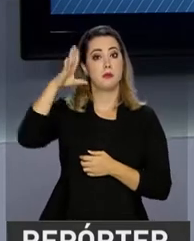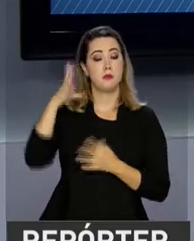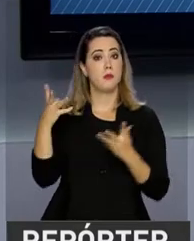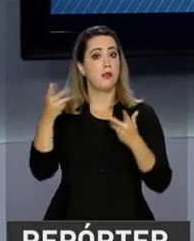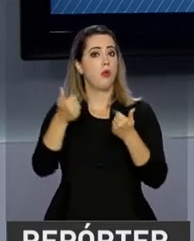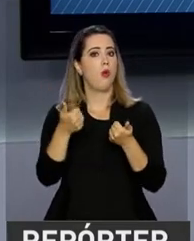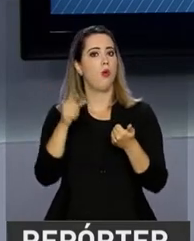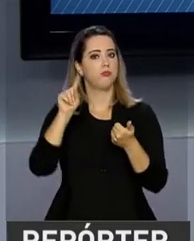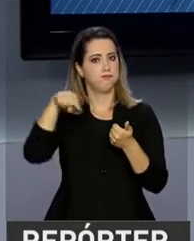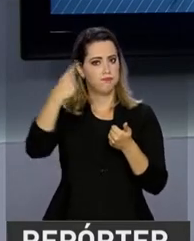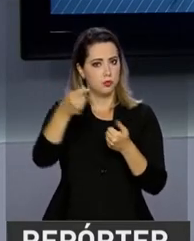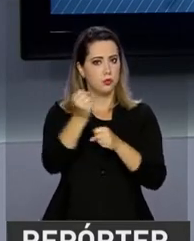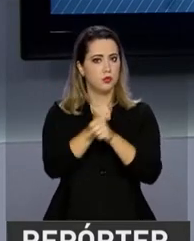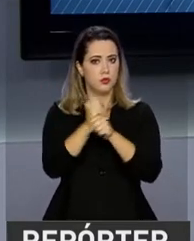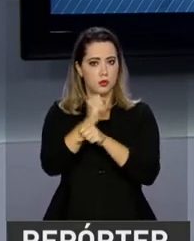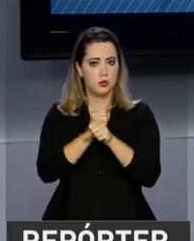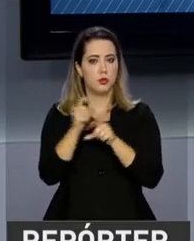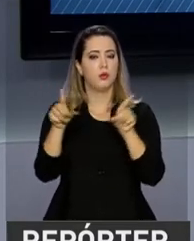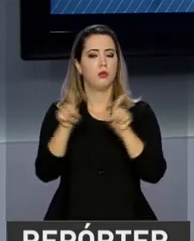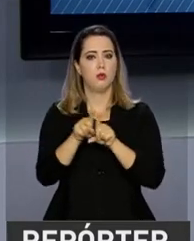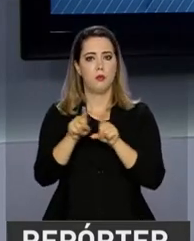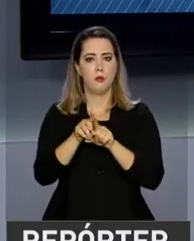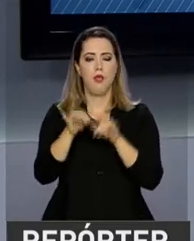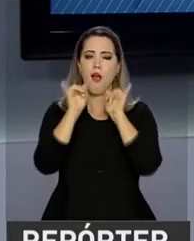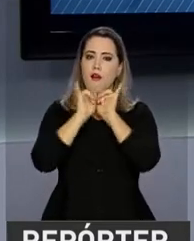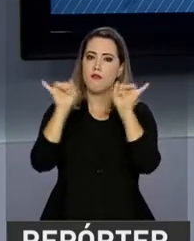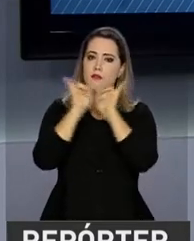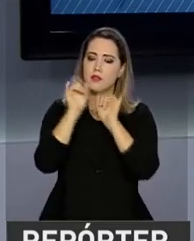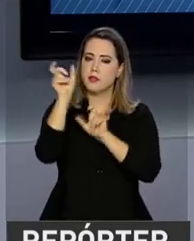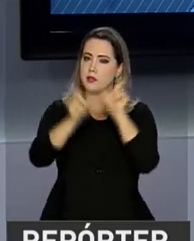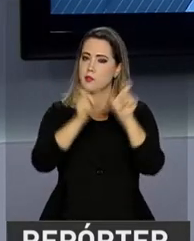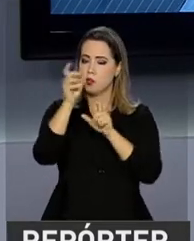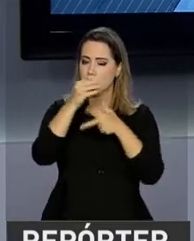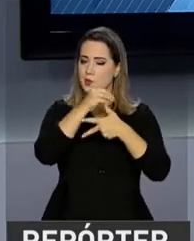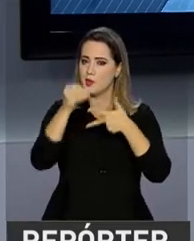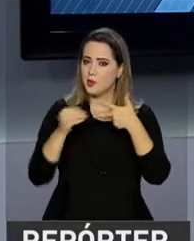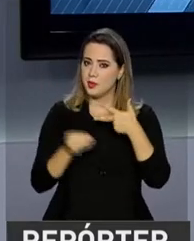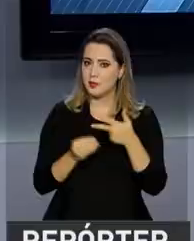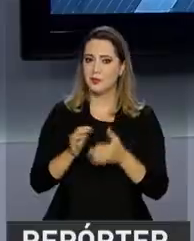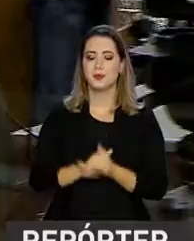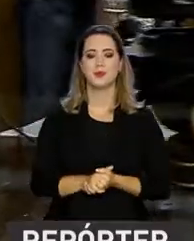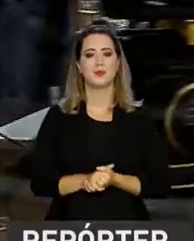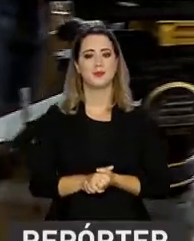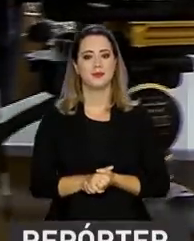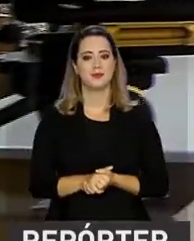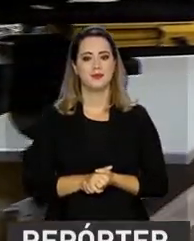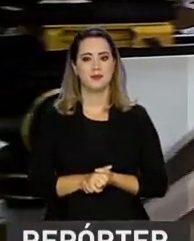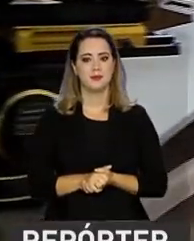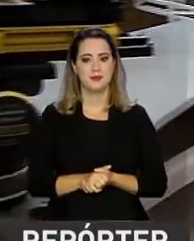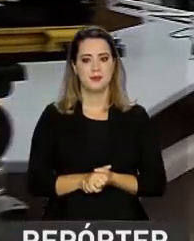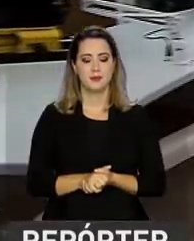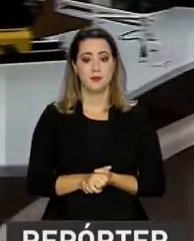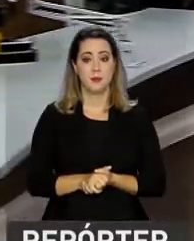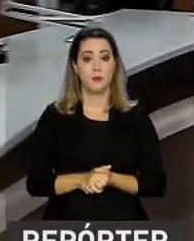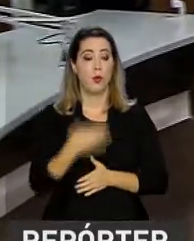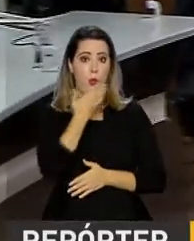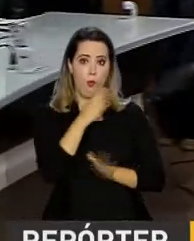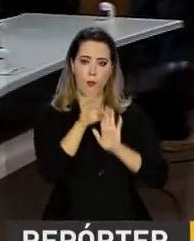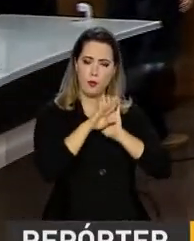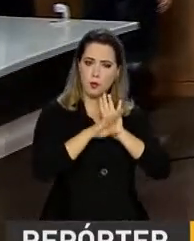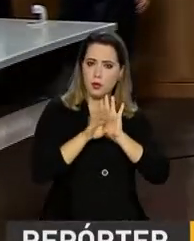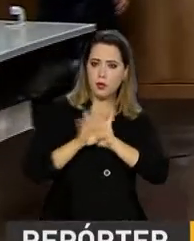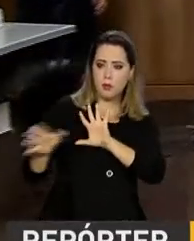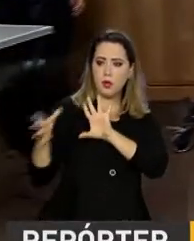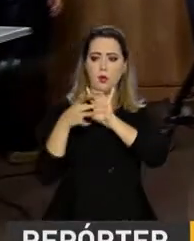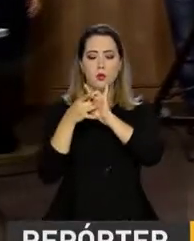de 2018 nossa filho também mandou um recado para os estudantes do enem o programa é uma